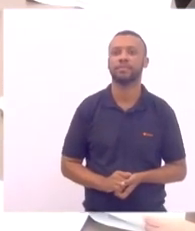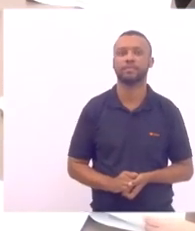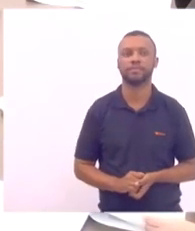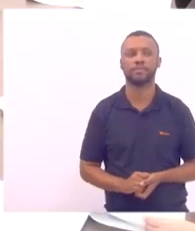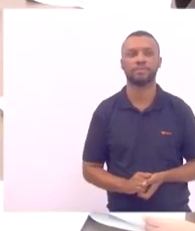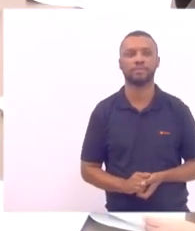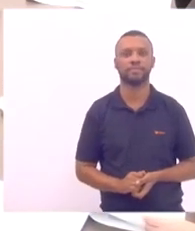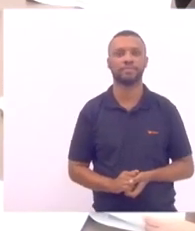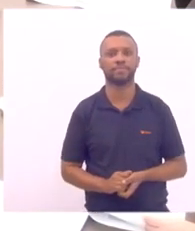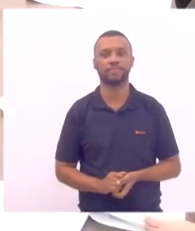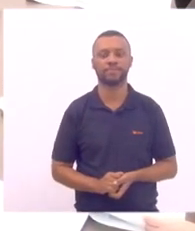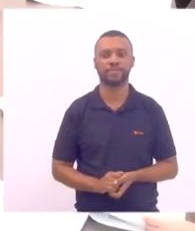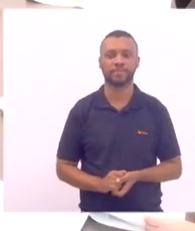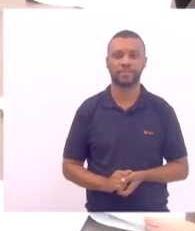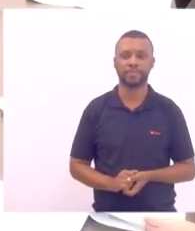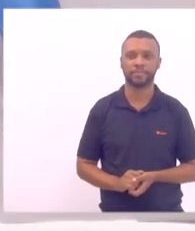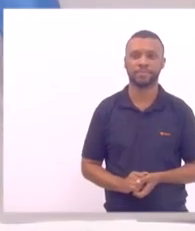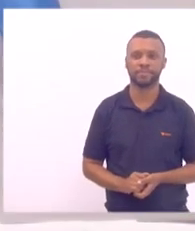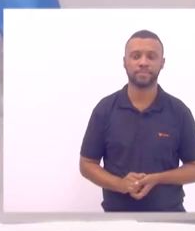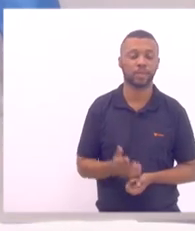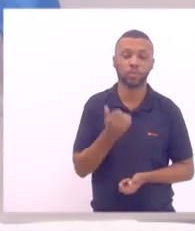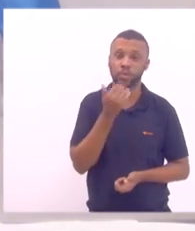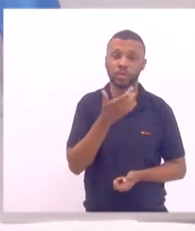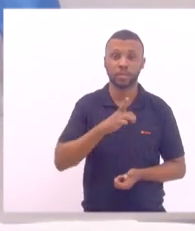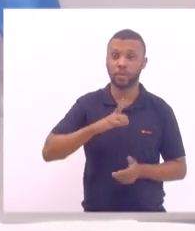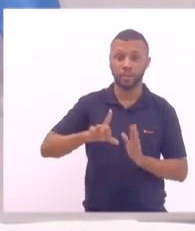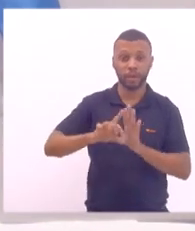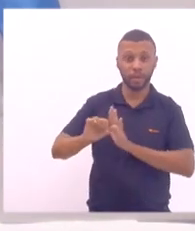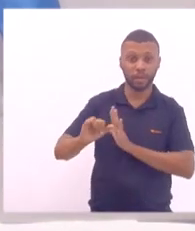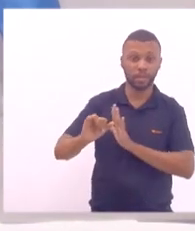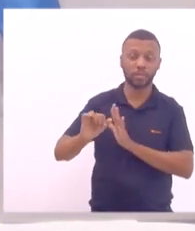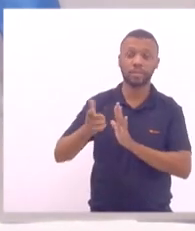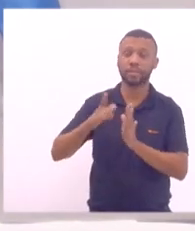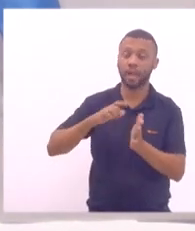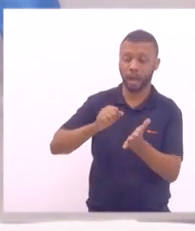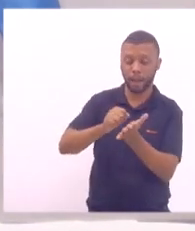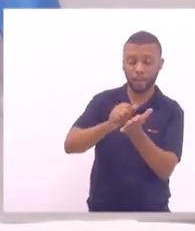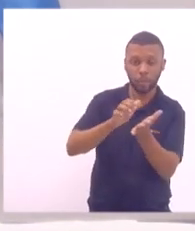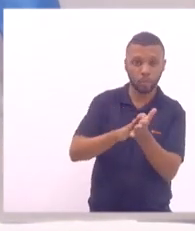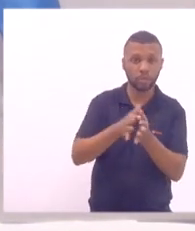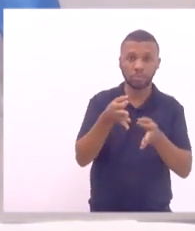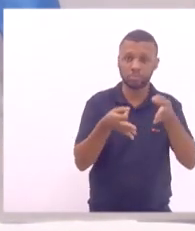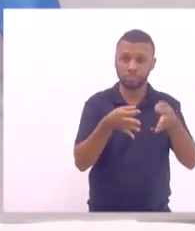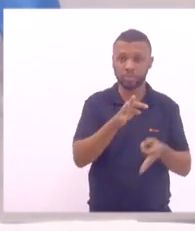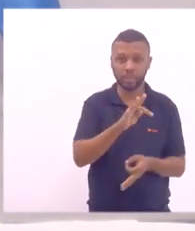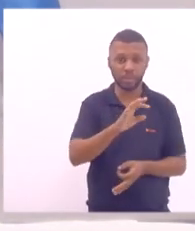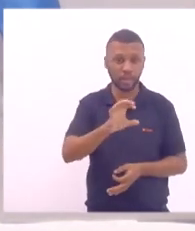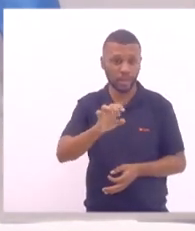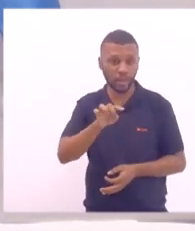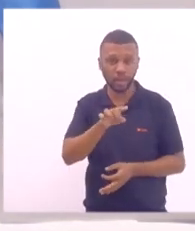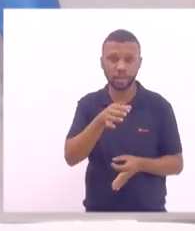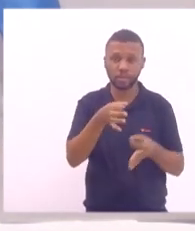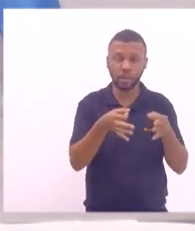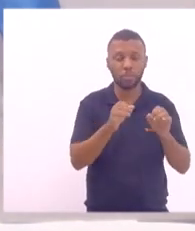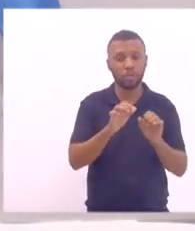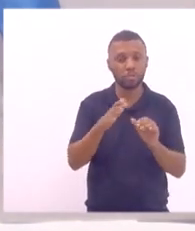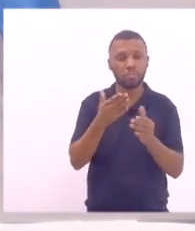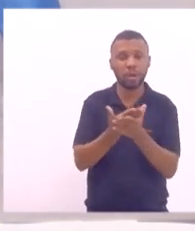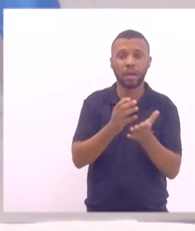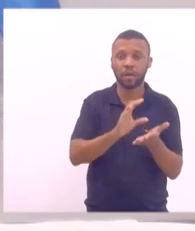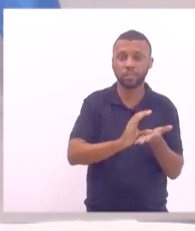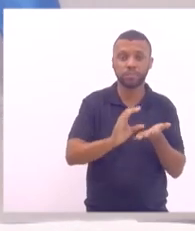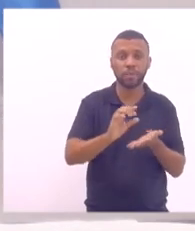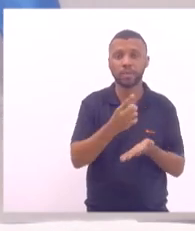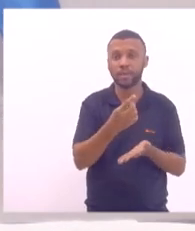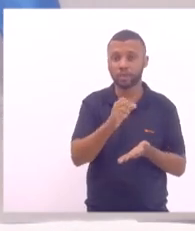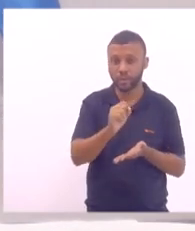muito da procuradoria. Não adianta ter uma lei que tem, vai dizer que a multa do Tribunal de Contas. Você pode pagar até 180 vezes.